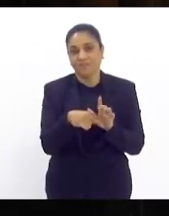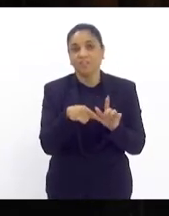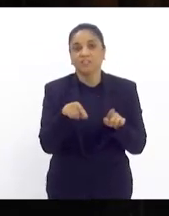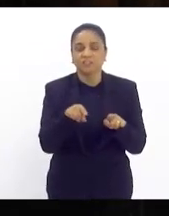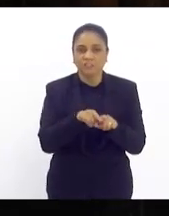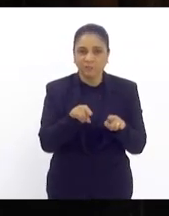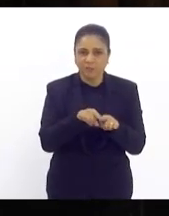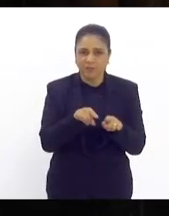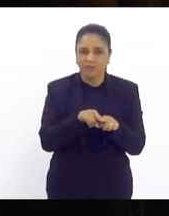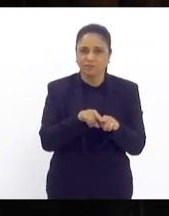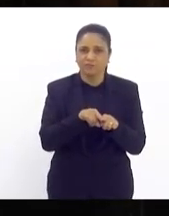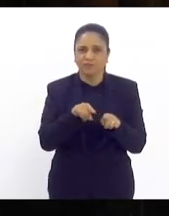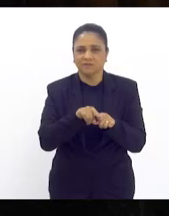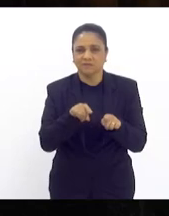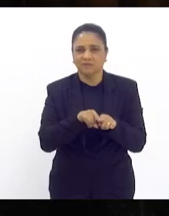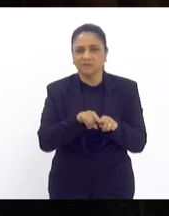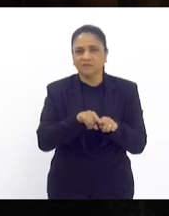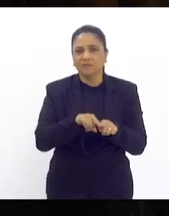ridicularizado